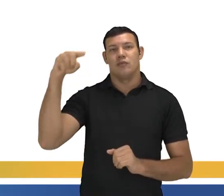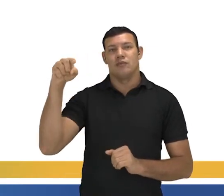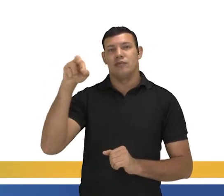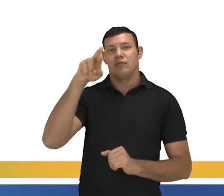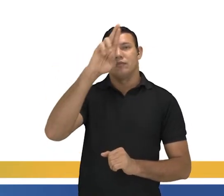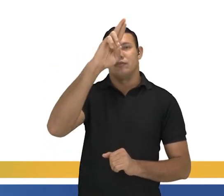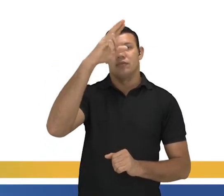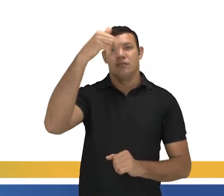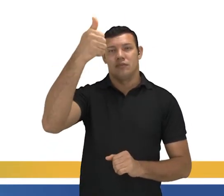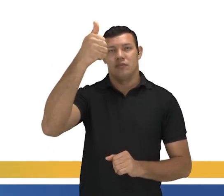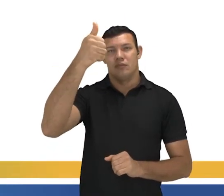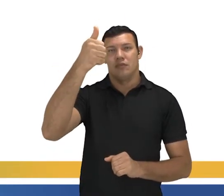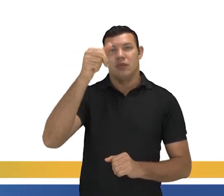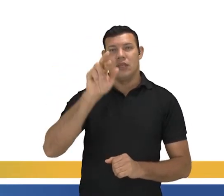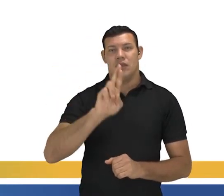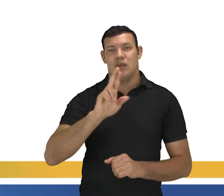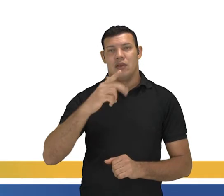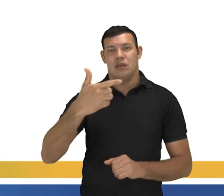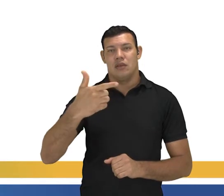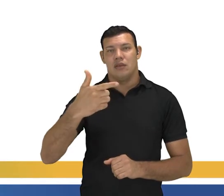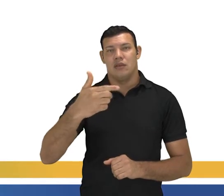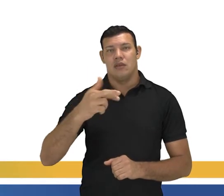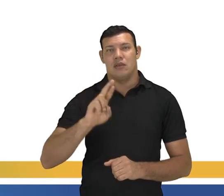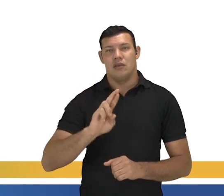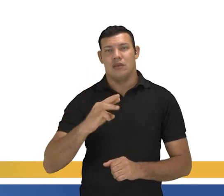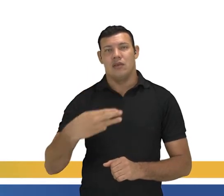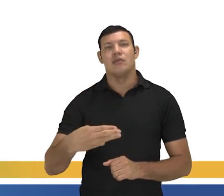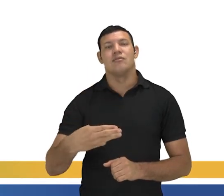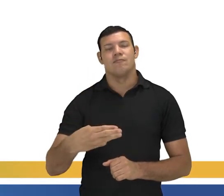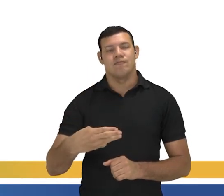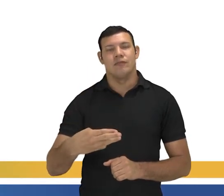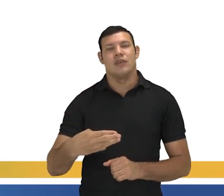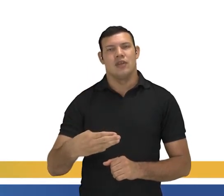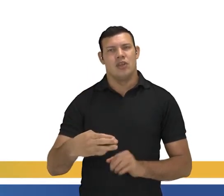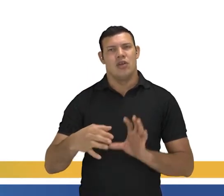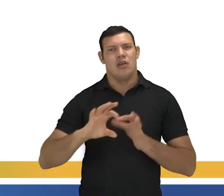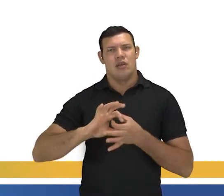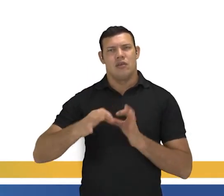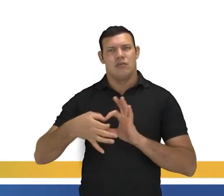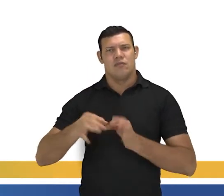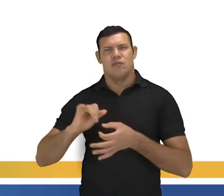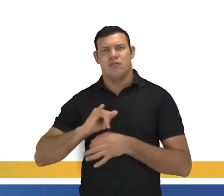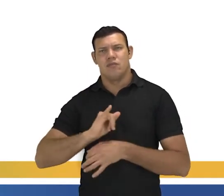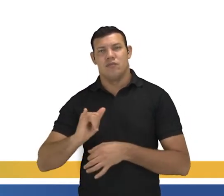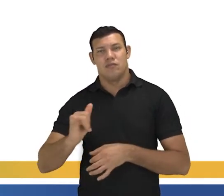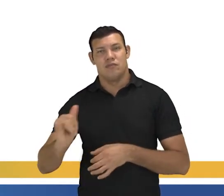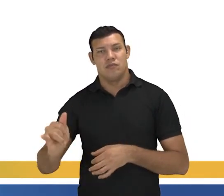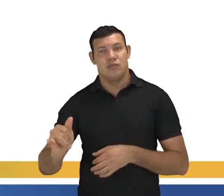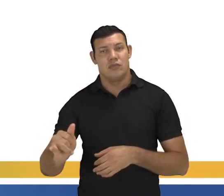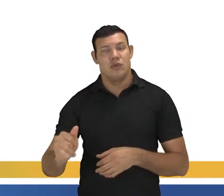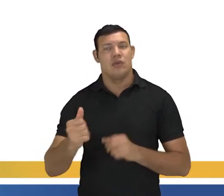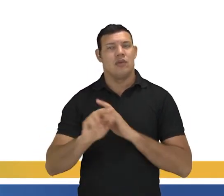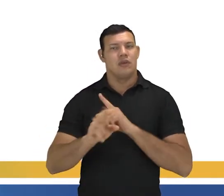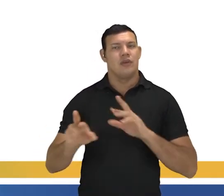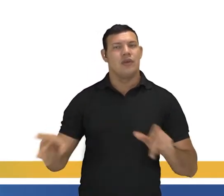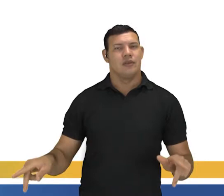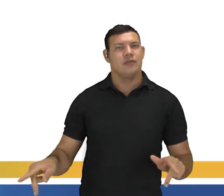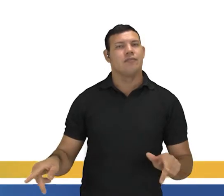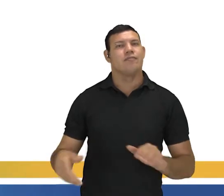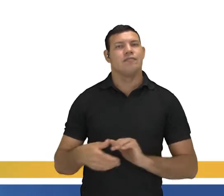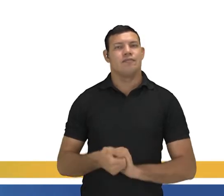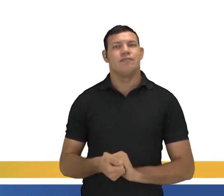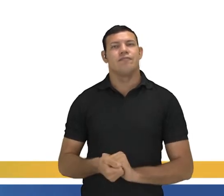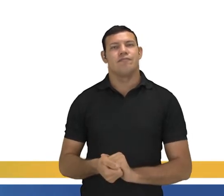sendo dividida agora. Para cada resistor nós vamos ter uma corrente elétrica diferente. E a voltagem agora vai ser igual para